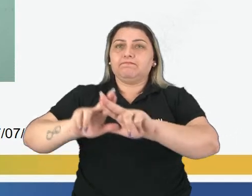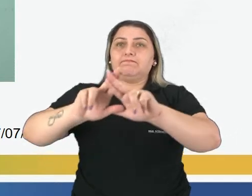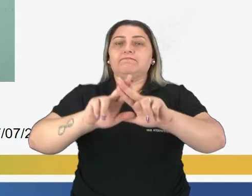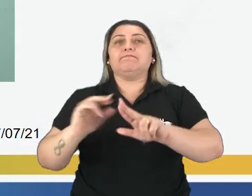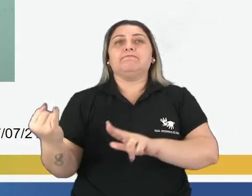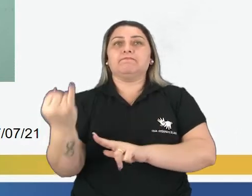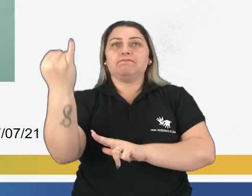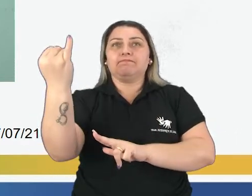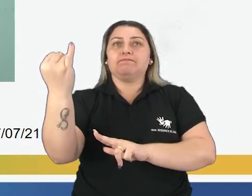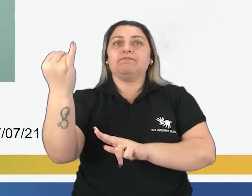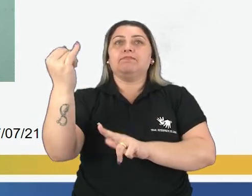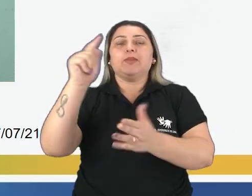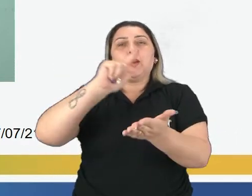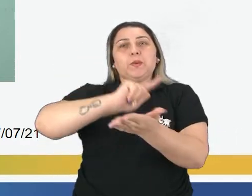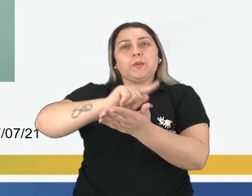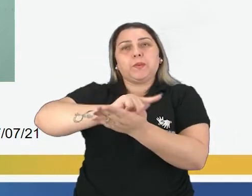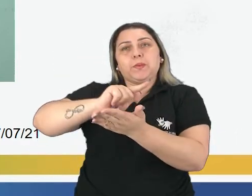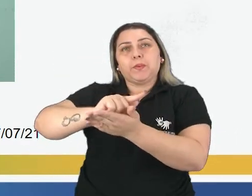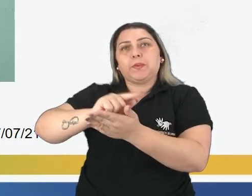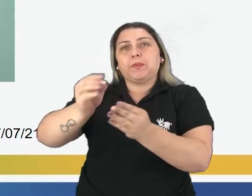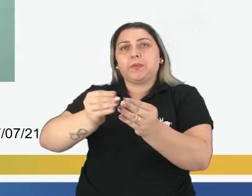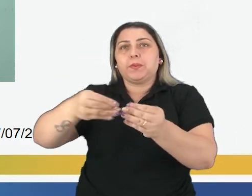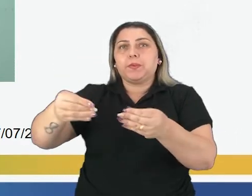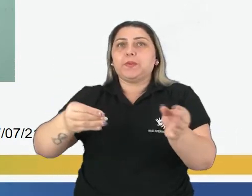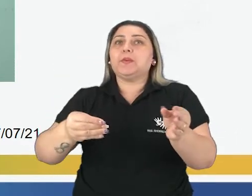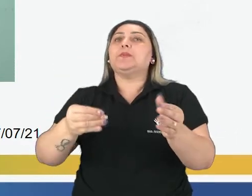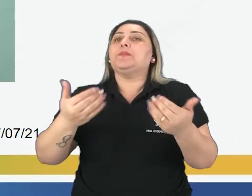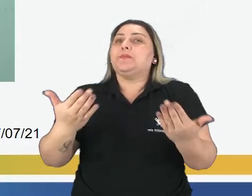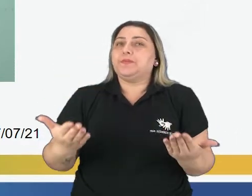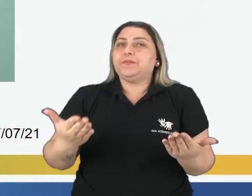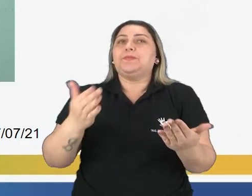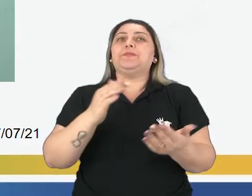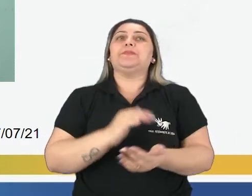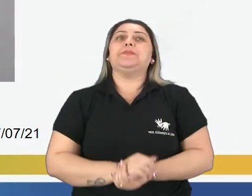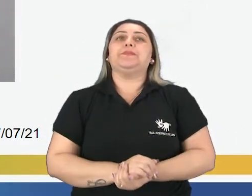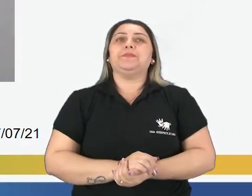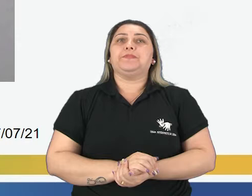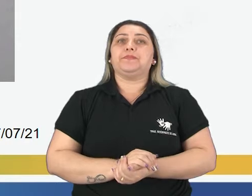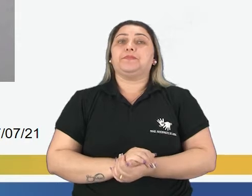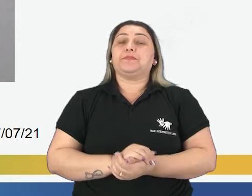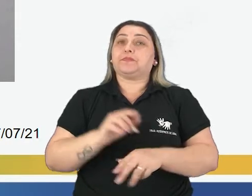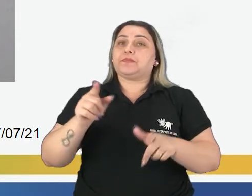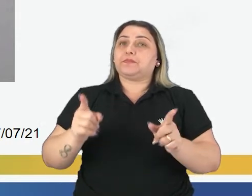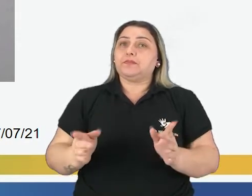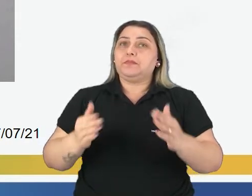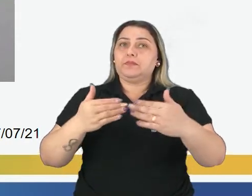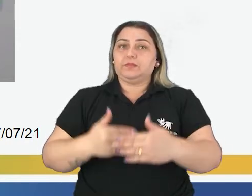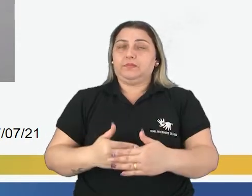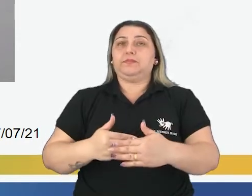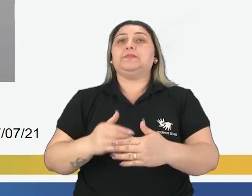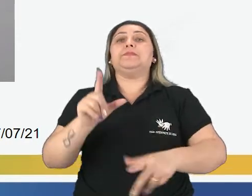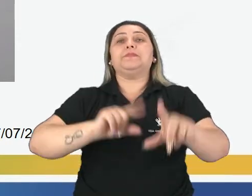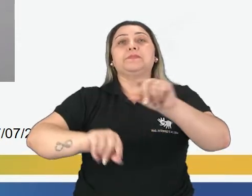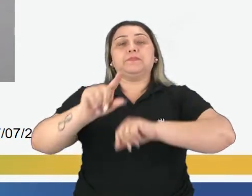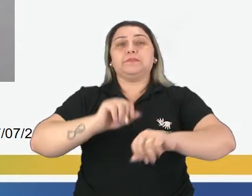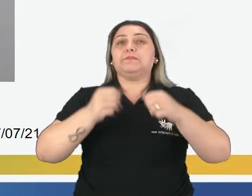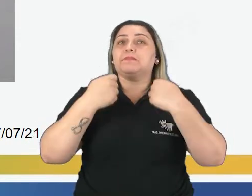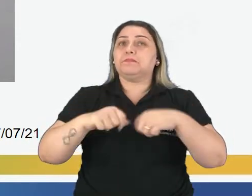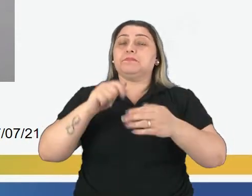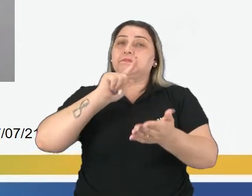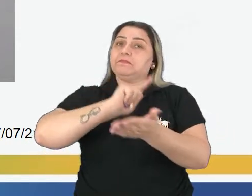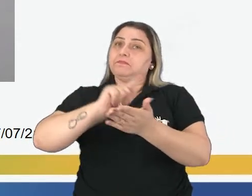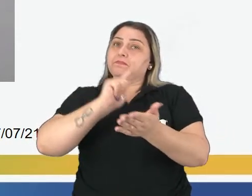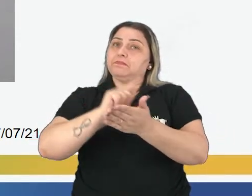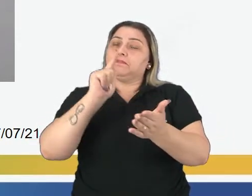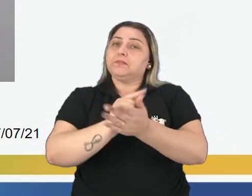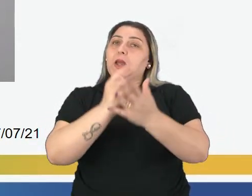importante tirar todos os resíduos das embalagens. Isso mesmo, Daniel. As embalagens que vão para a coleta seletiva devem estar